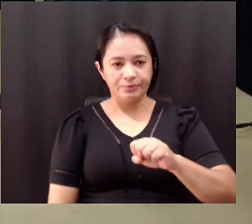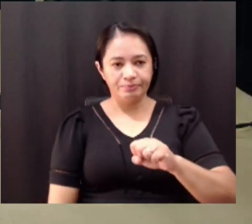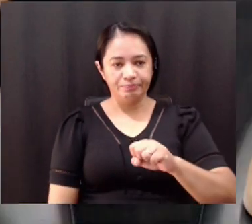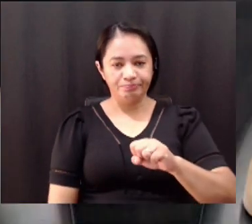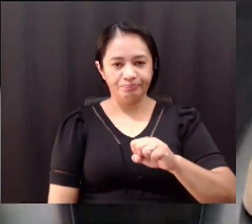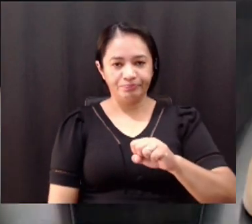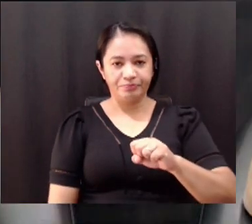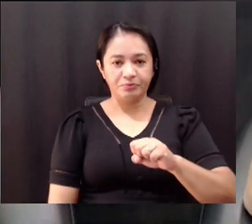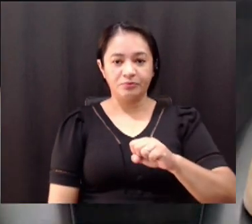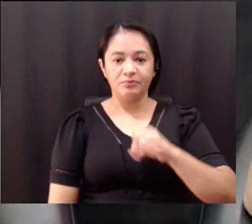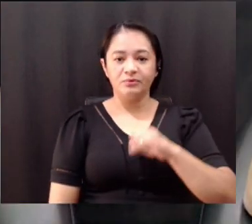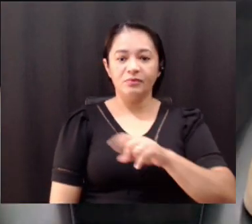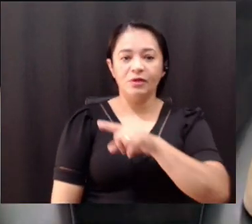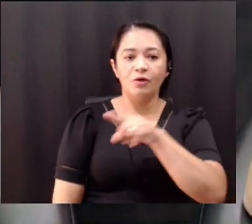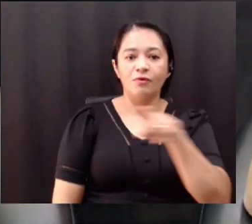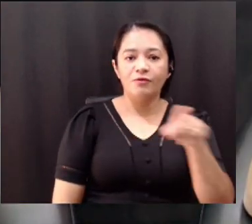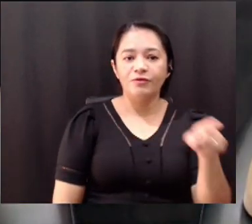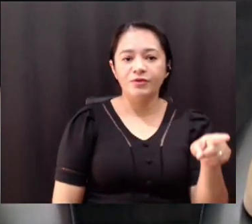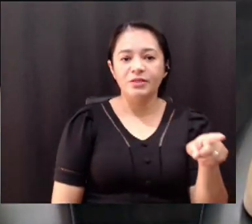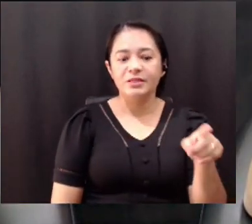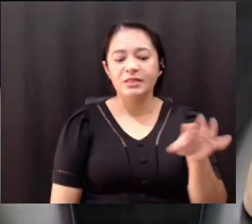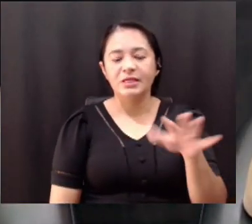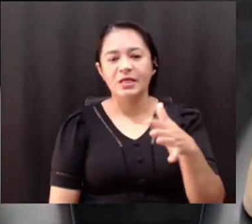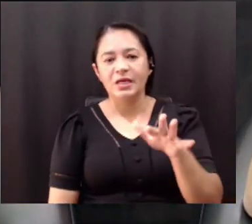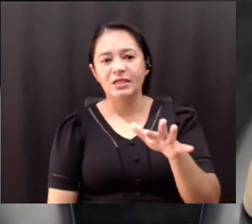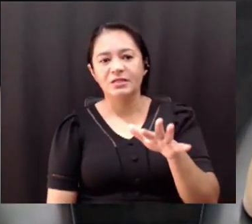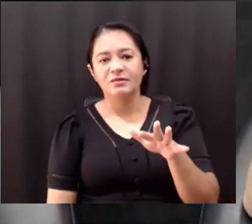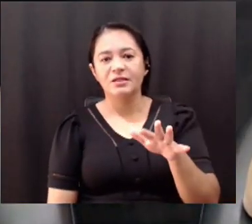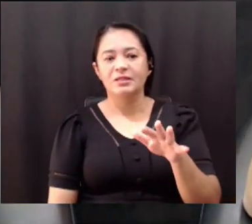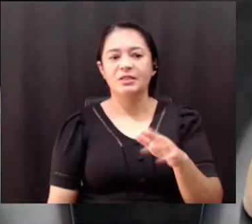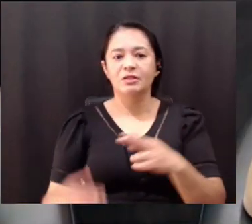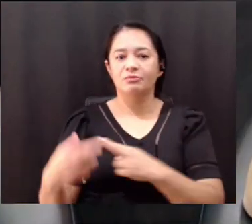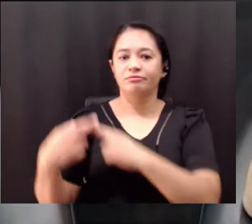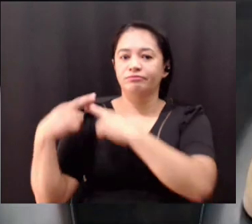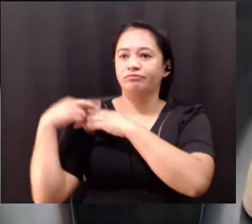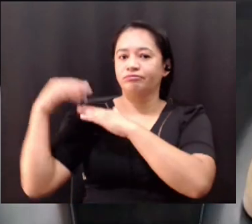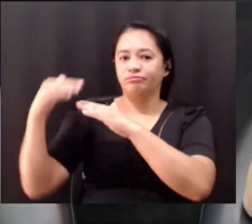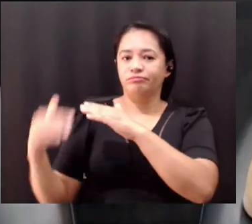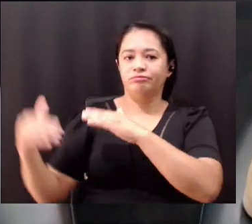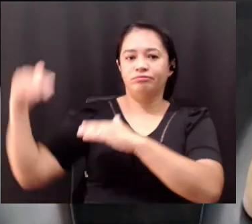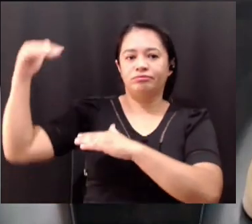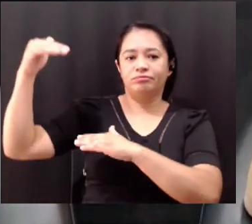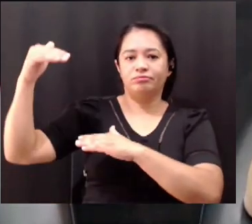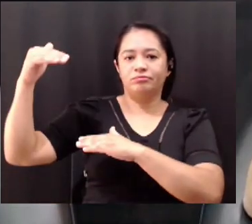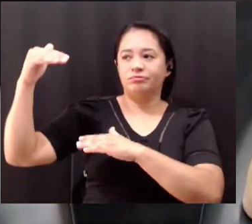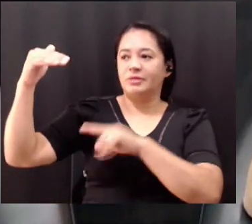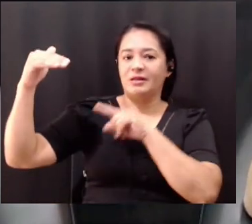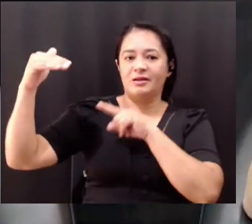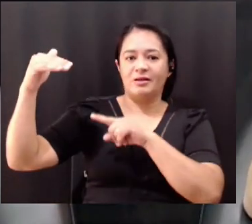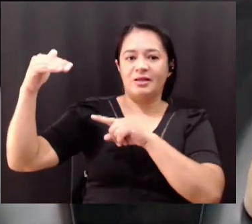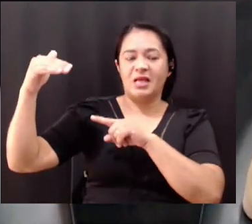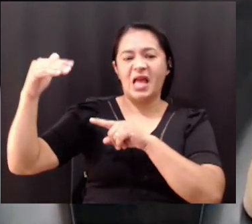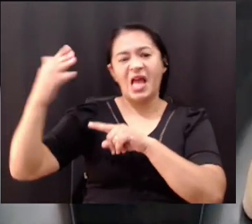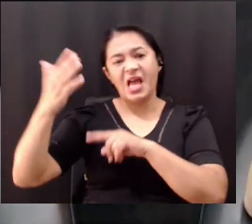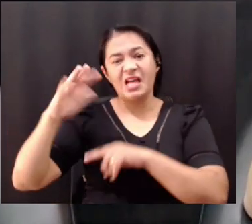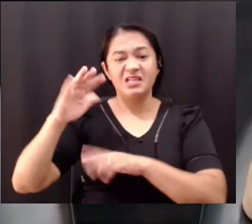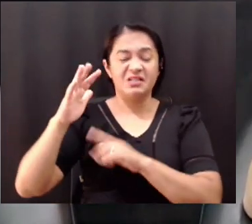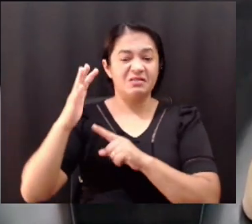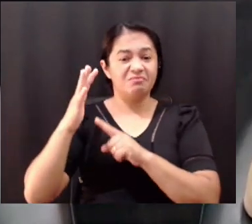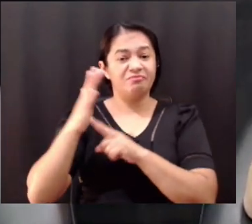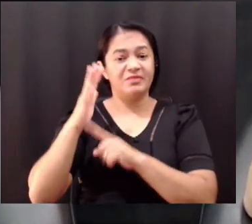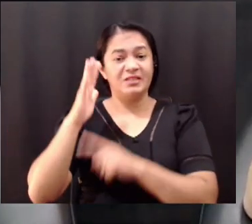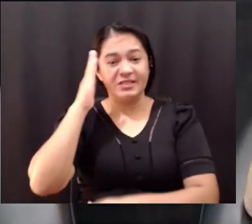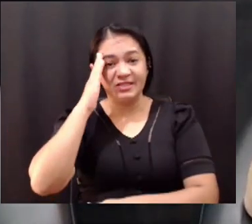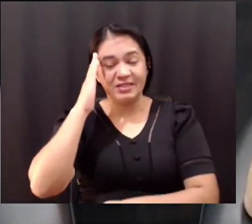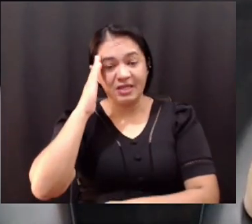coloca, né, às vezes quem está lá em cima, só até recebe alguma denúncia de quem está, né, passando por algum